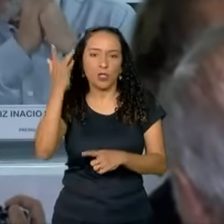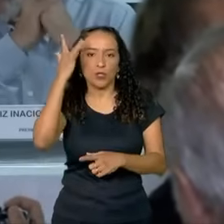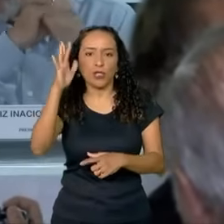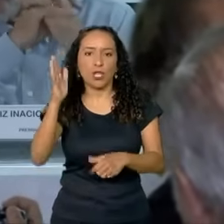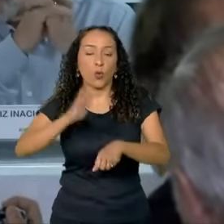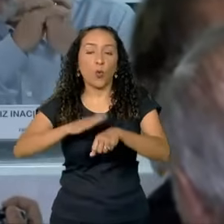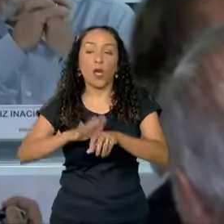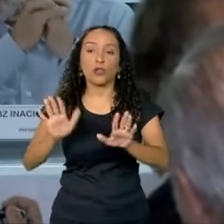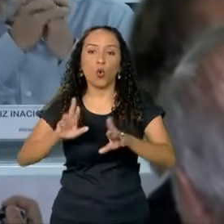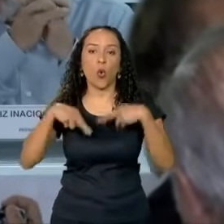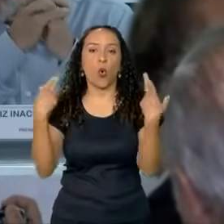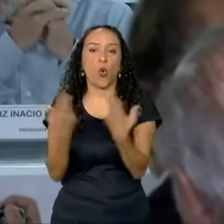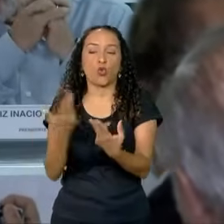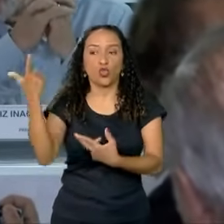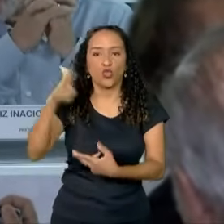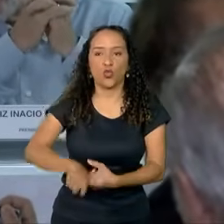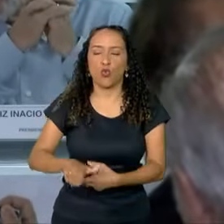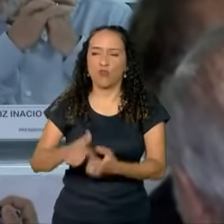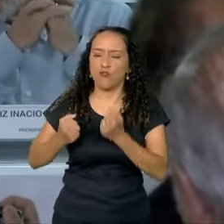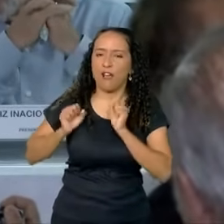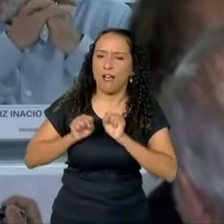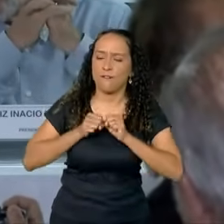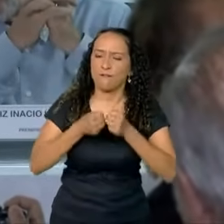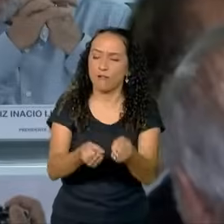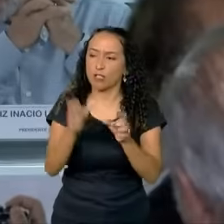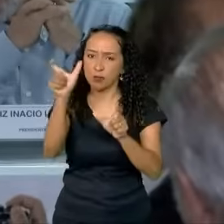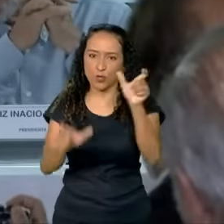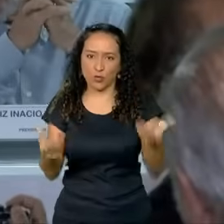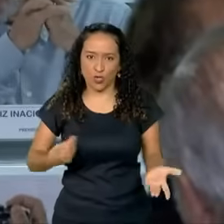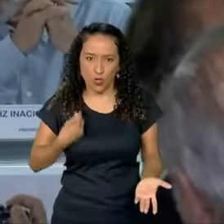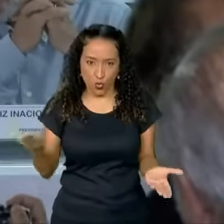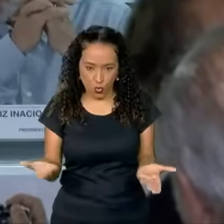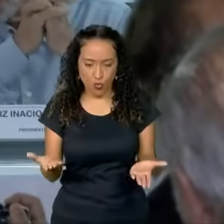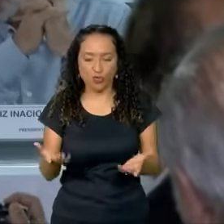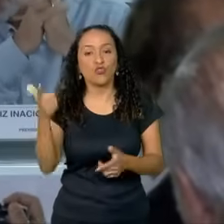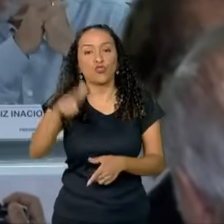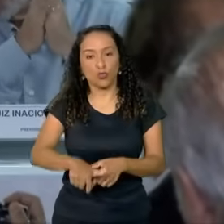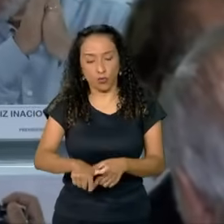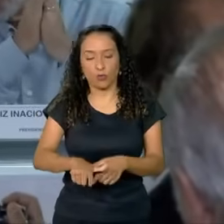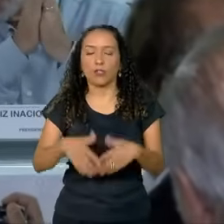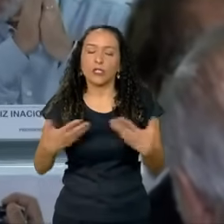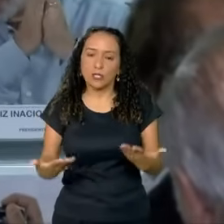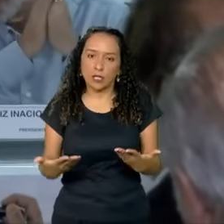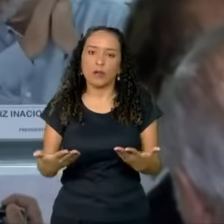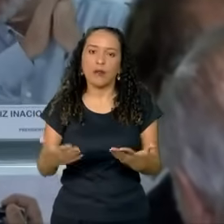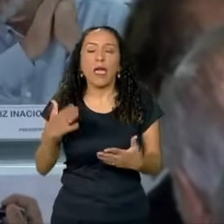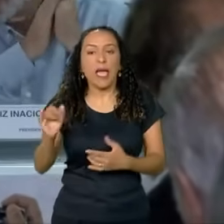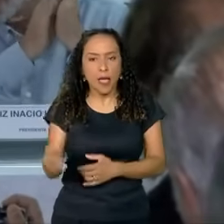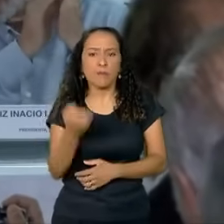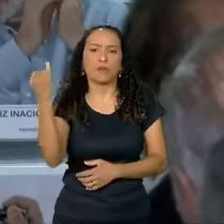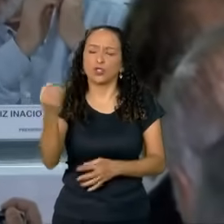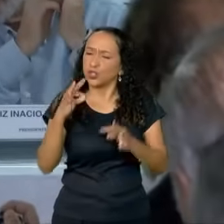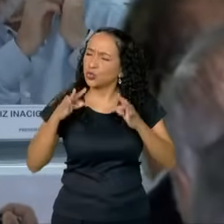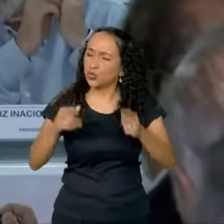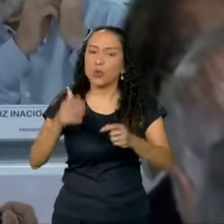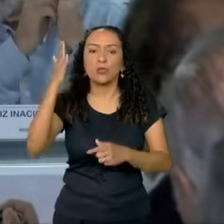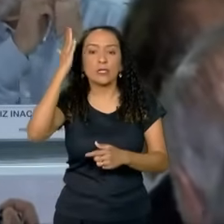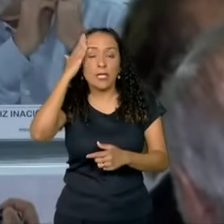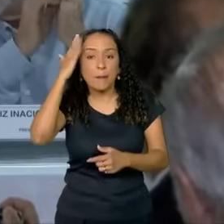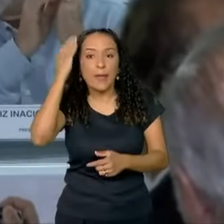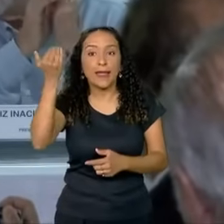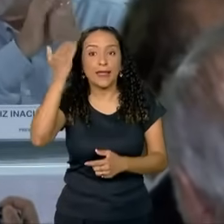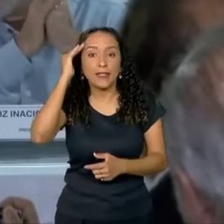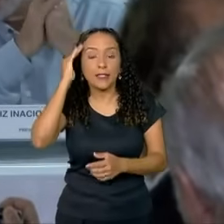gente vai conseguir reunir a força dessas pessoas todas que estão aqui num mesmo ambiente novamente. E é muito importante que todos saiam com essa